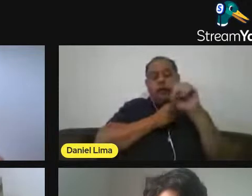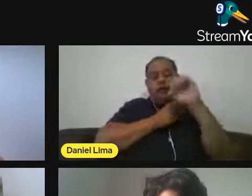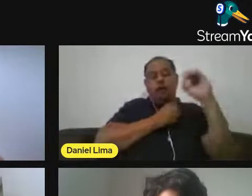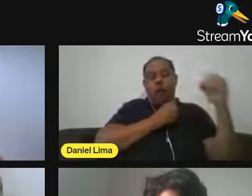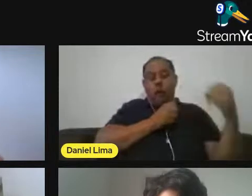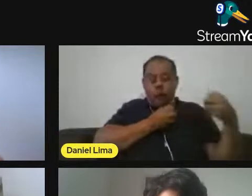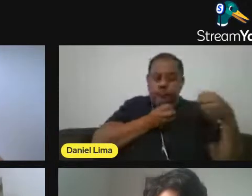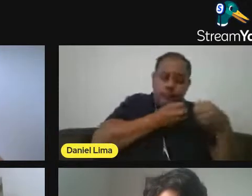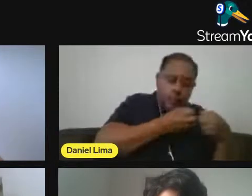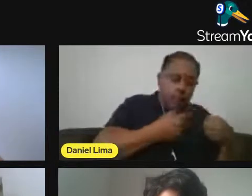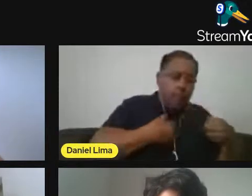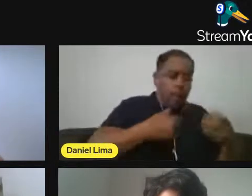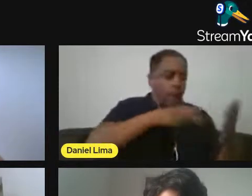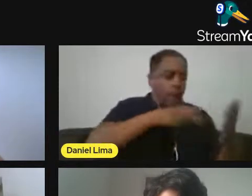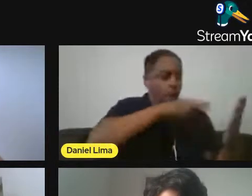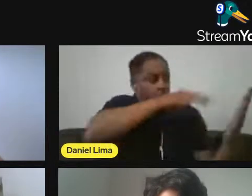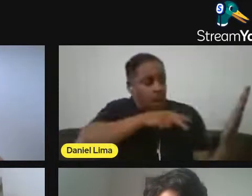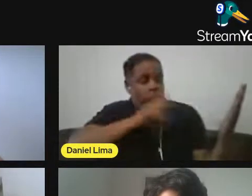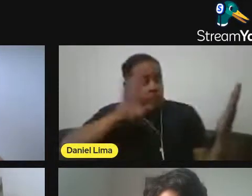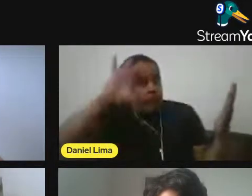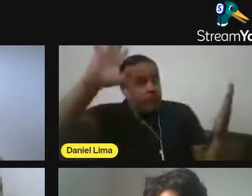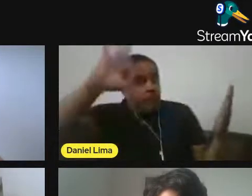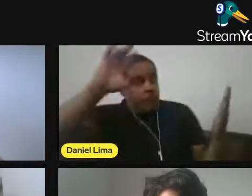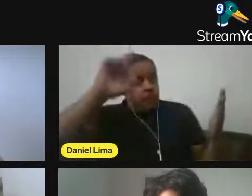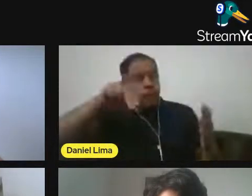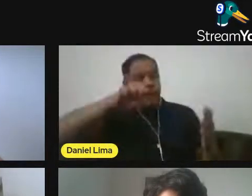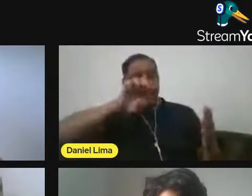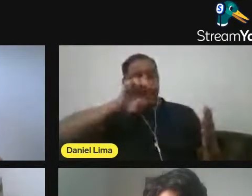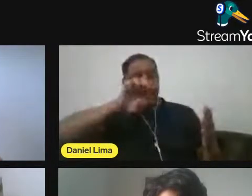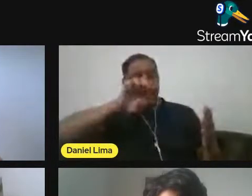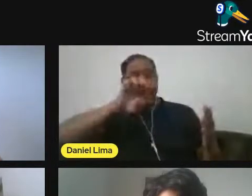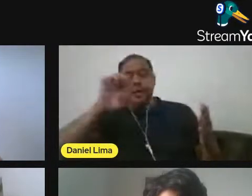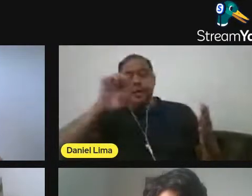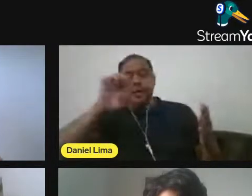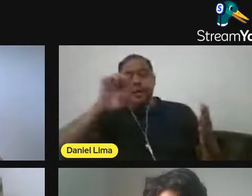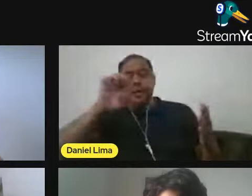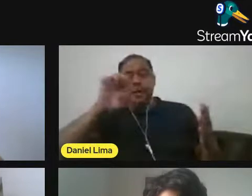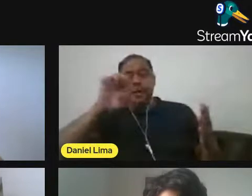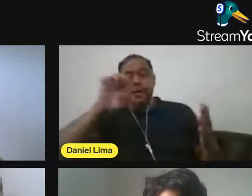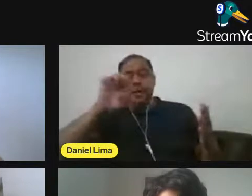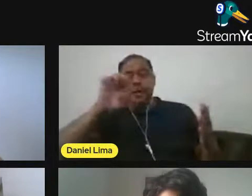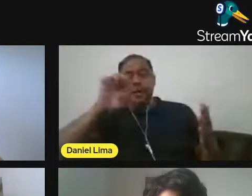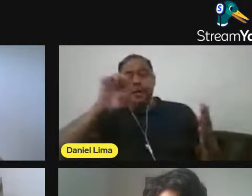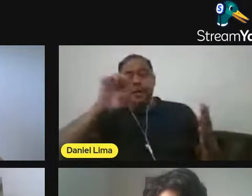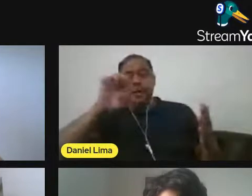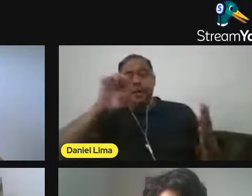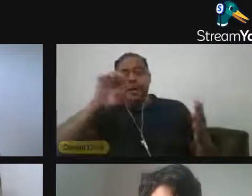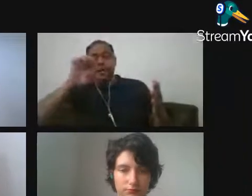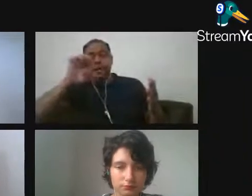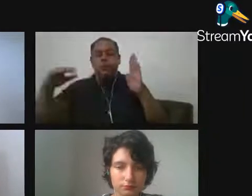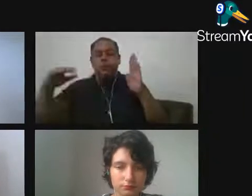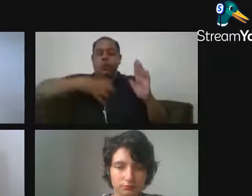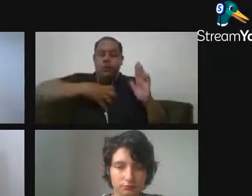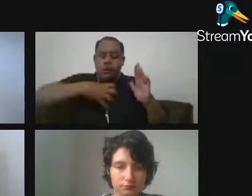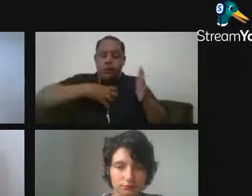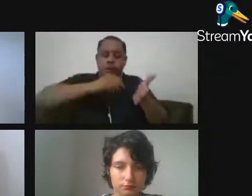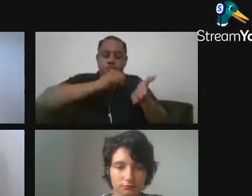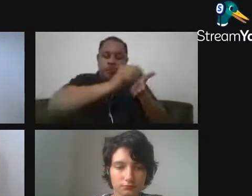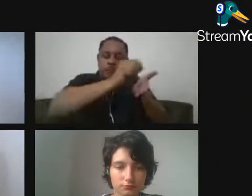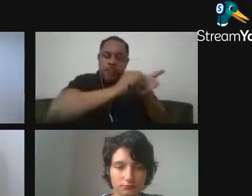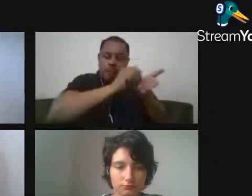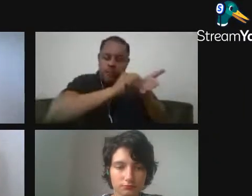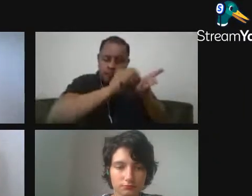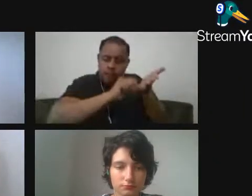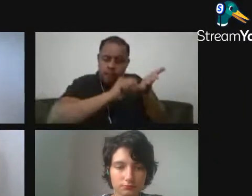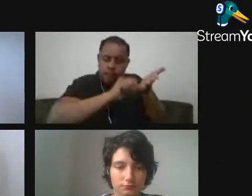menos do estilo de escrita e da dinâmica da escrita do Nietzsche,